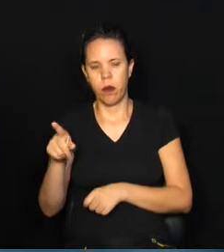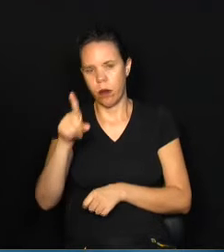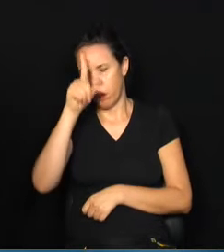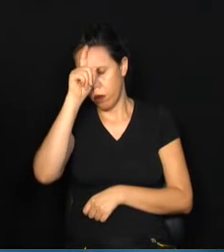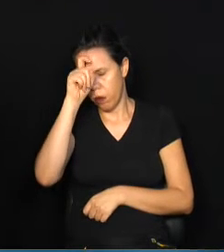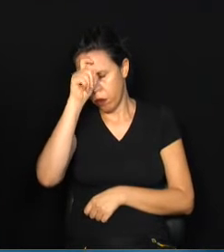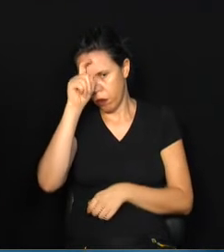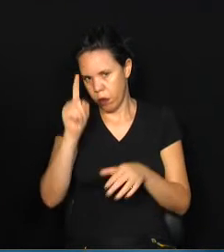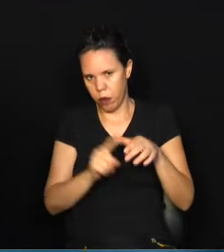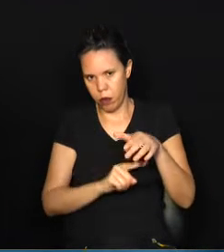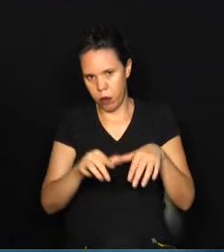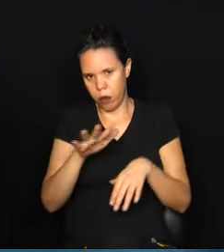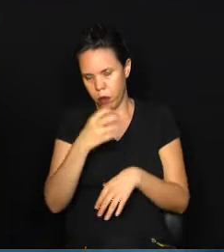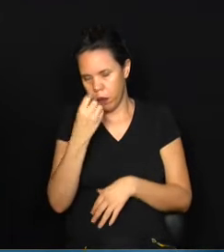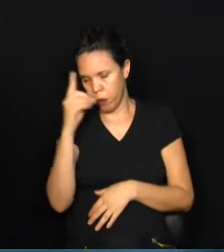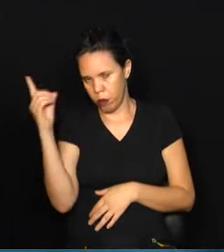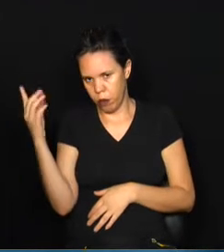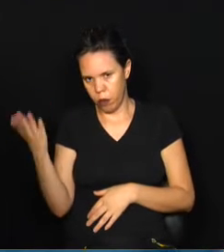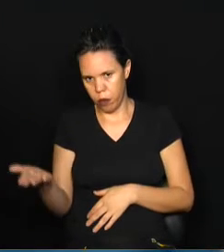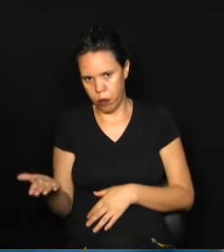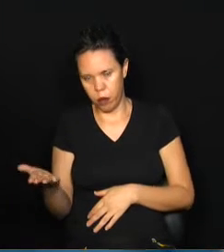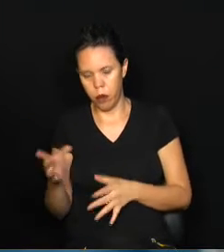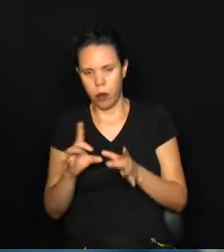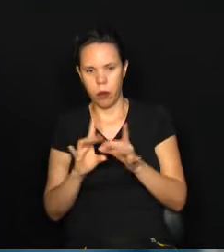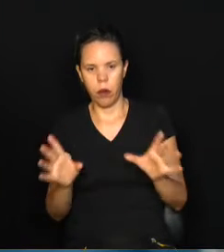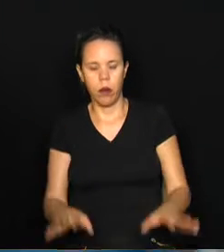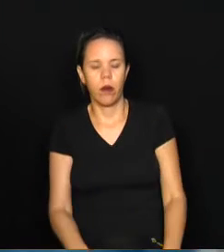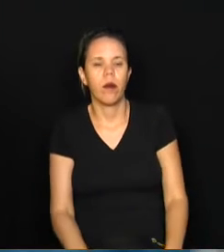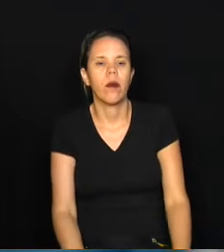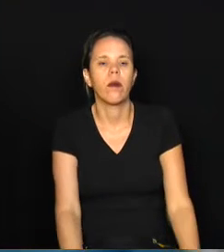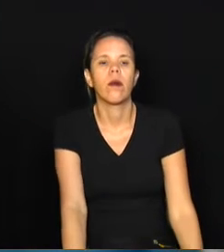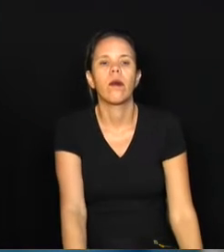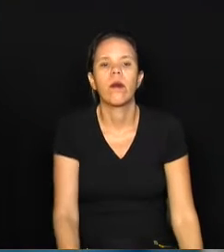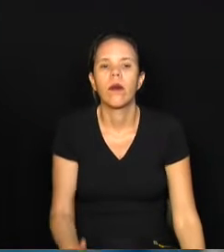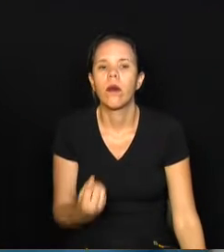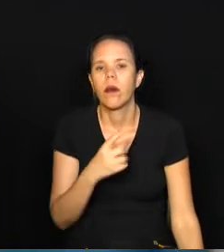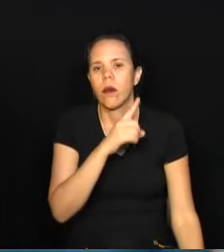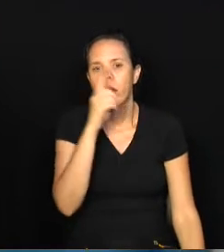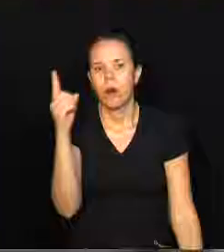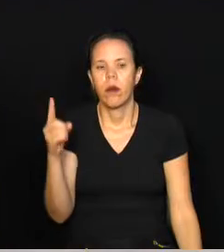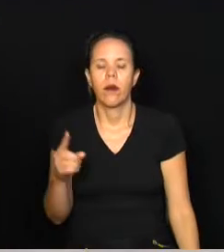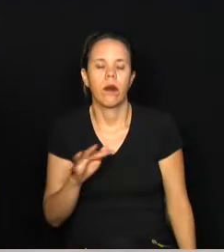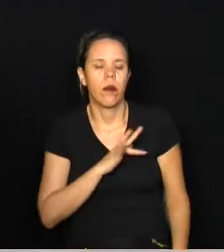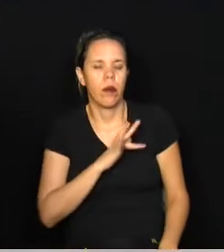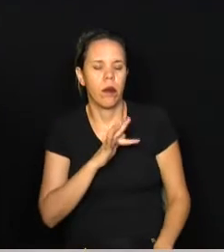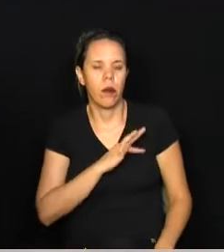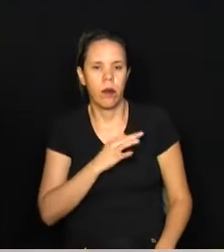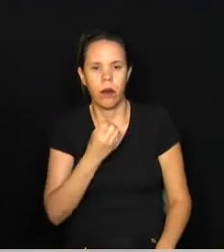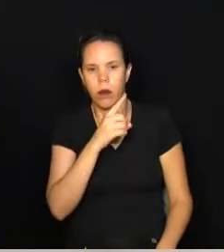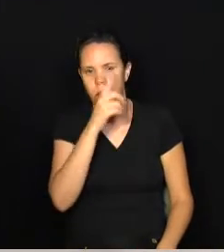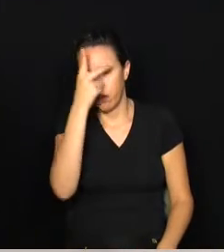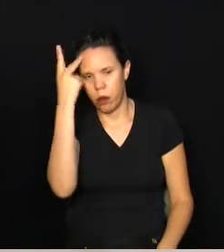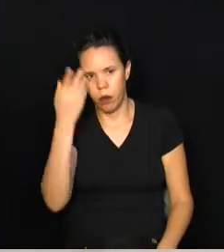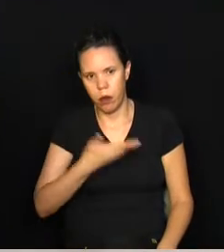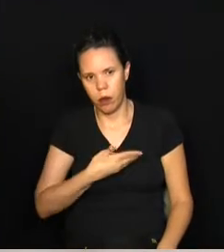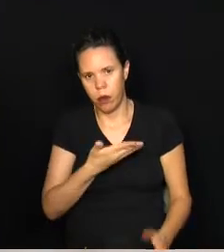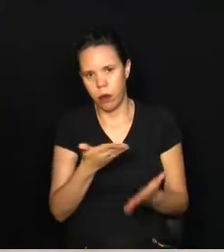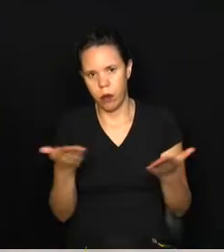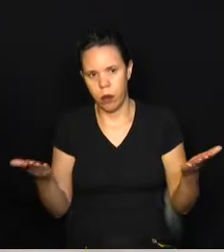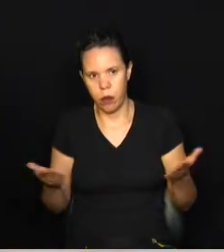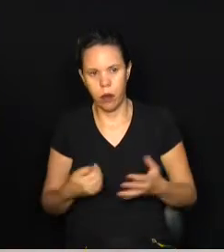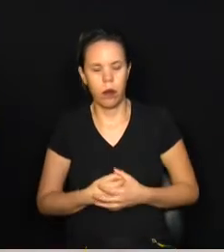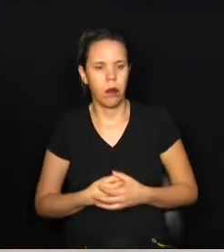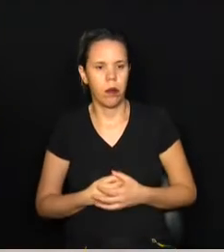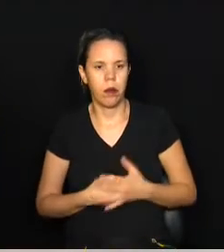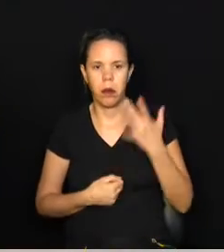das Clínicas. Bom dia, fique à vontade. Bom dia, Bispo Fernando, bom dia aí aos meus colegas. Não